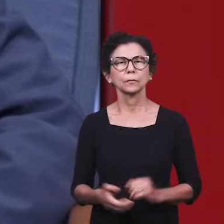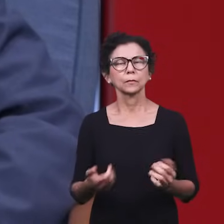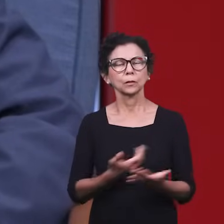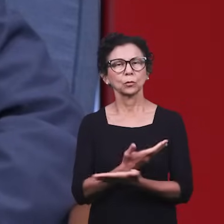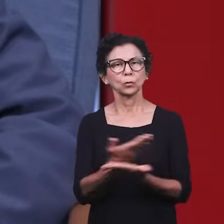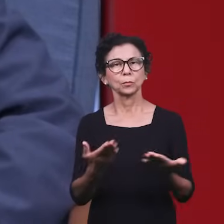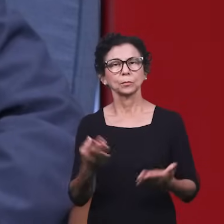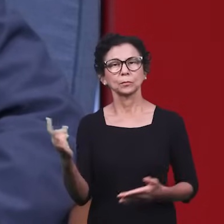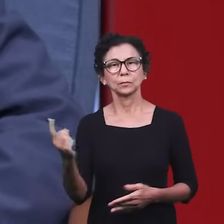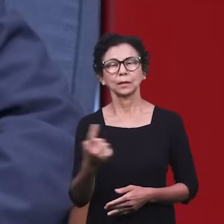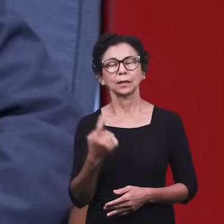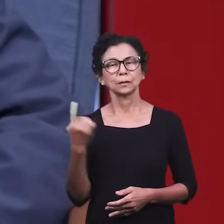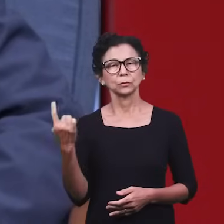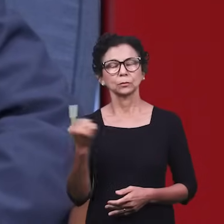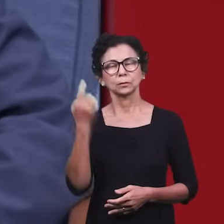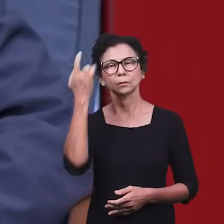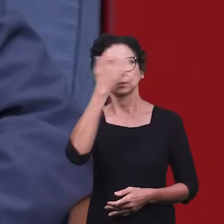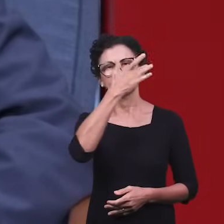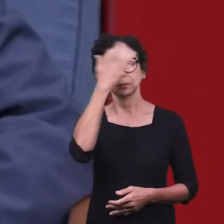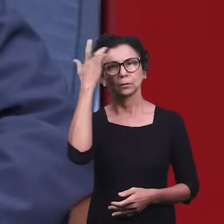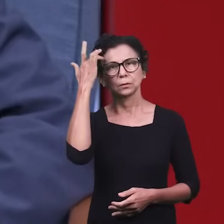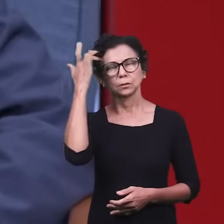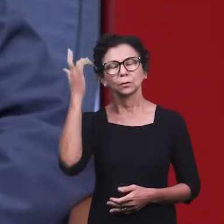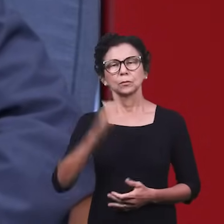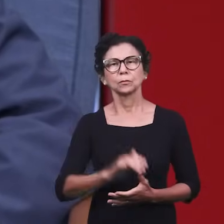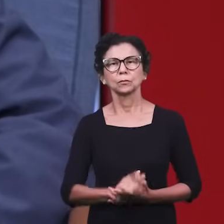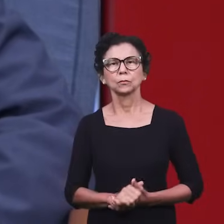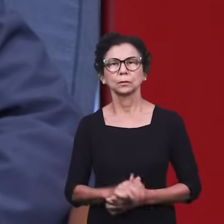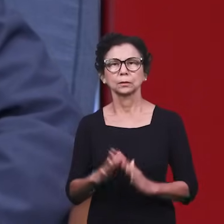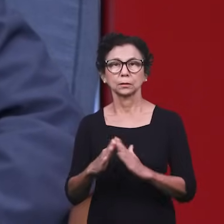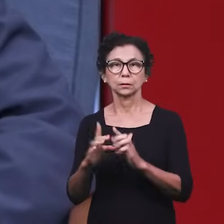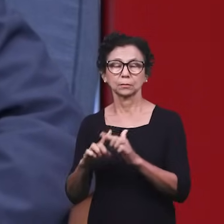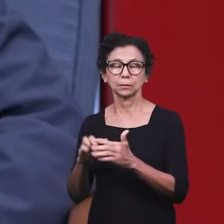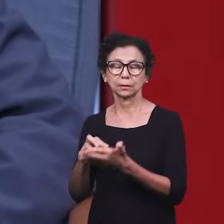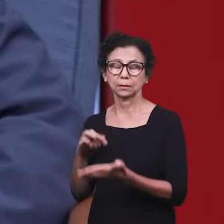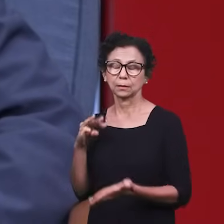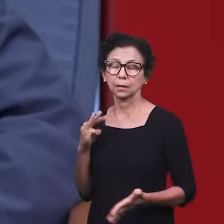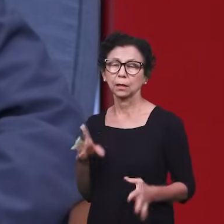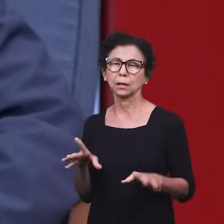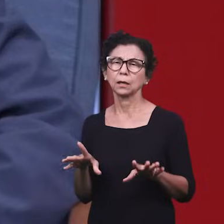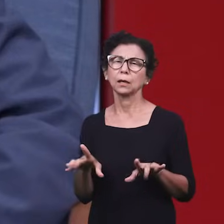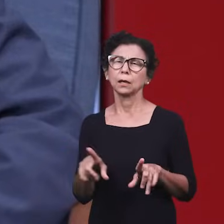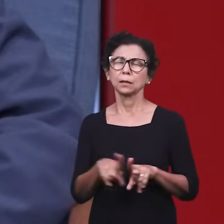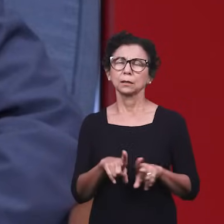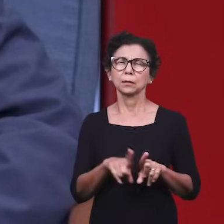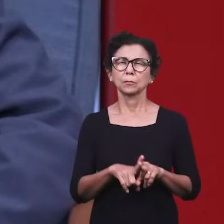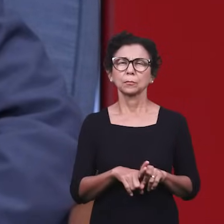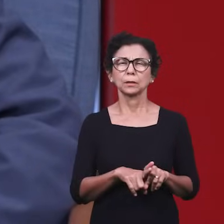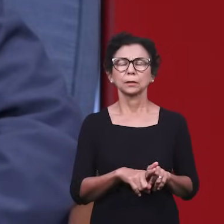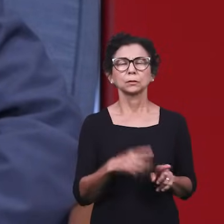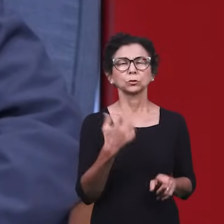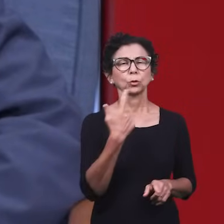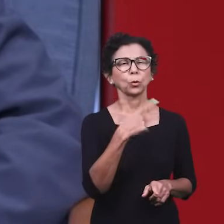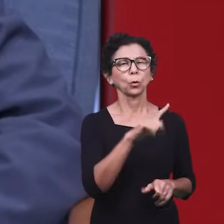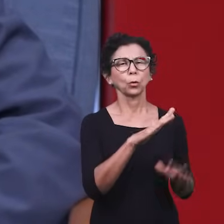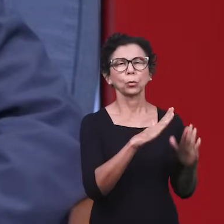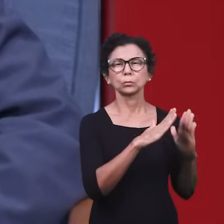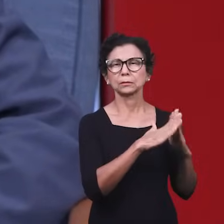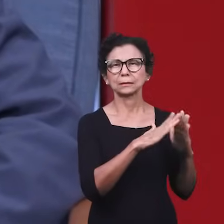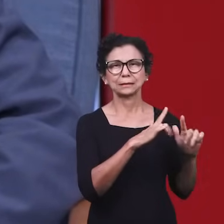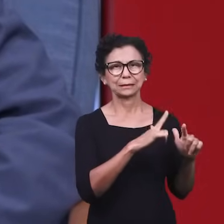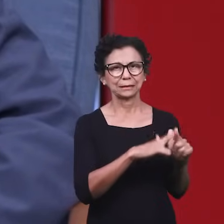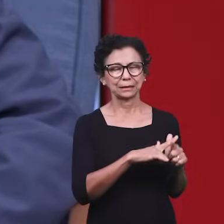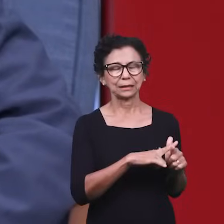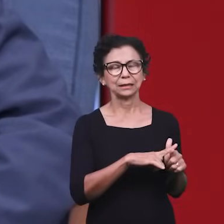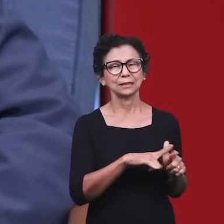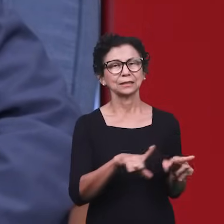Eu quero saudar a todos os nossos irmãos da Igreja Cristã Maranata, aqueles irmãos de outras igrejas que